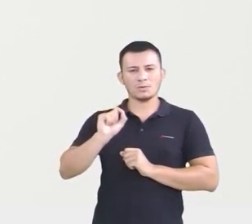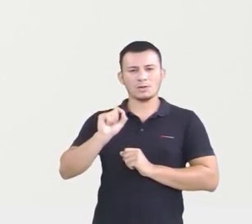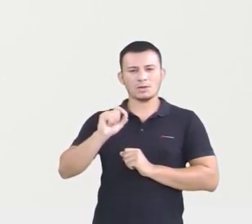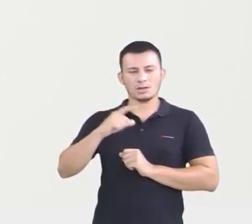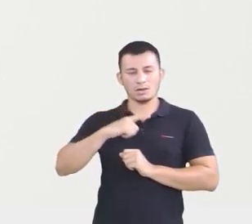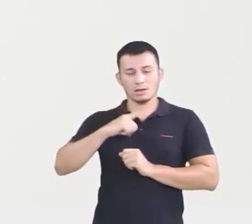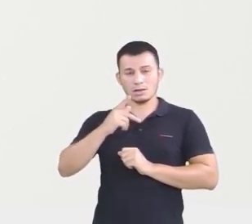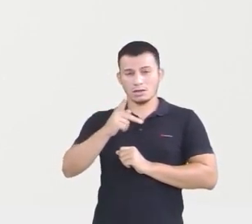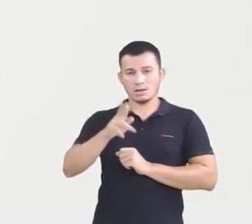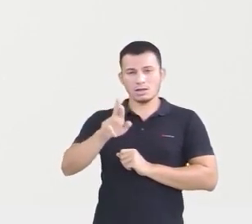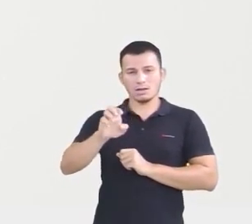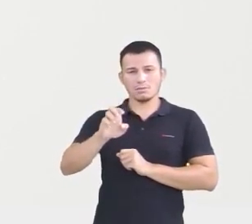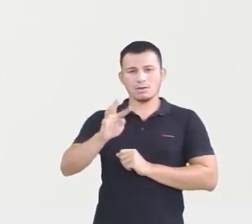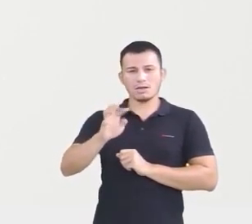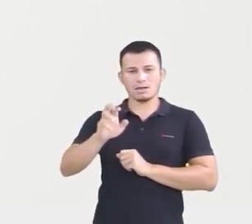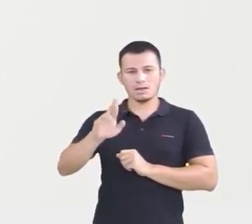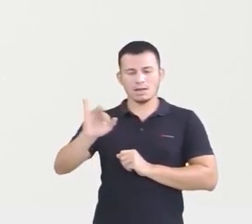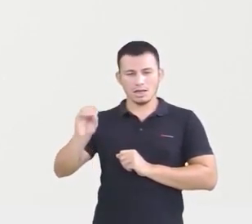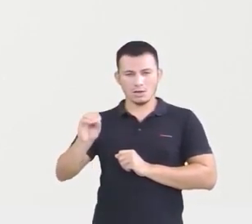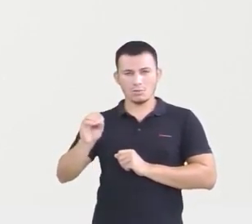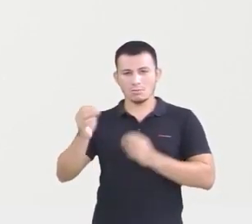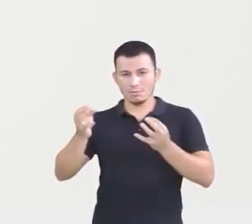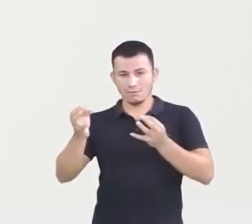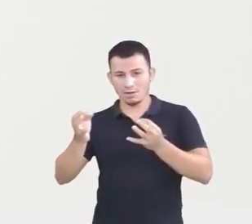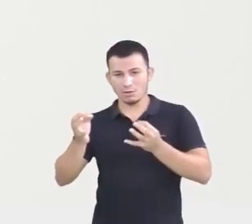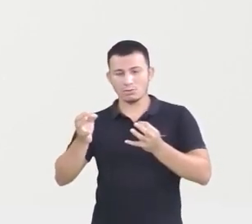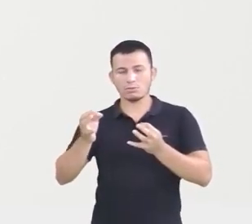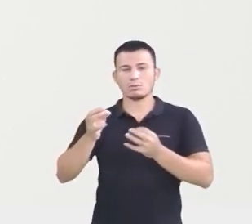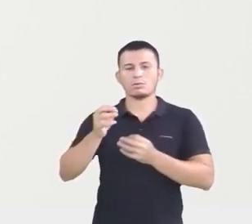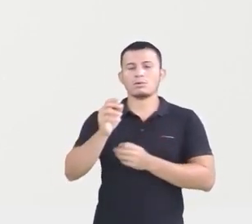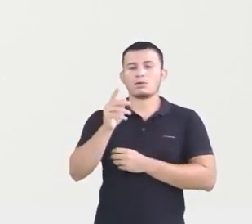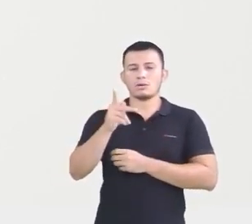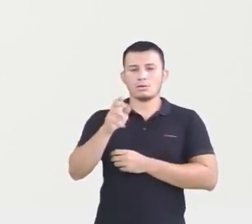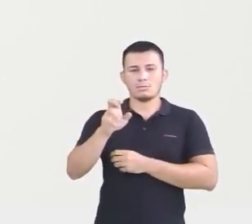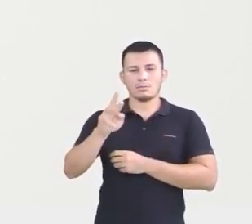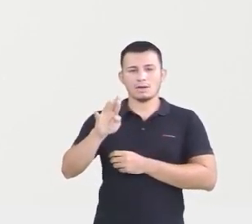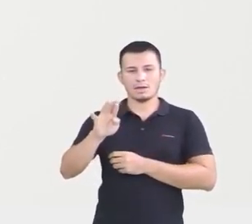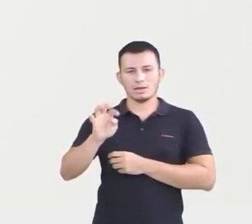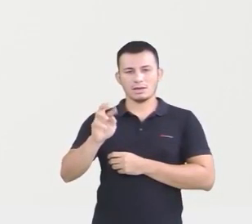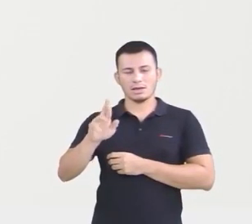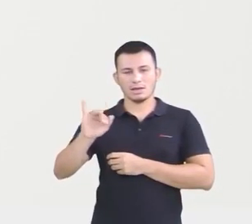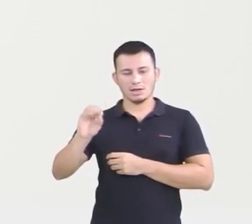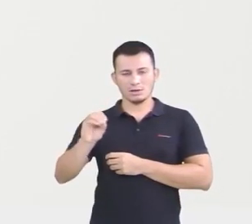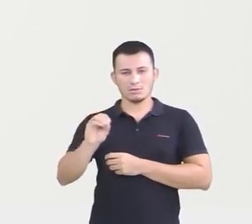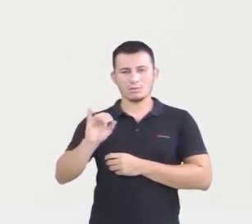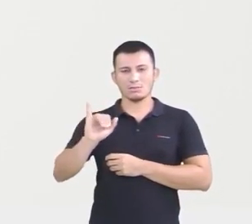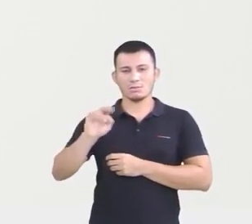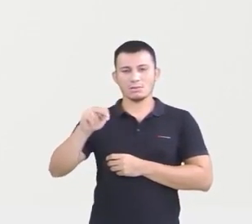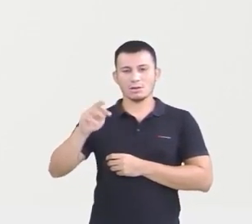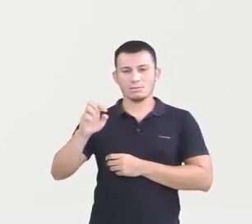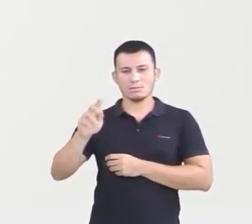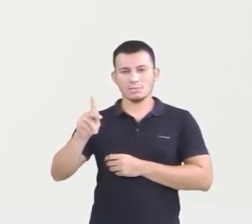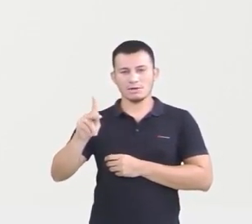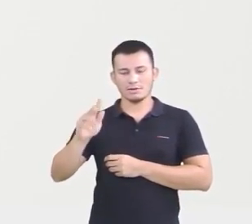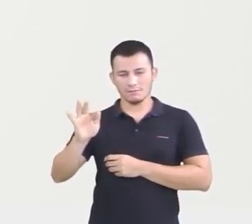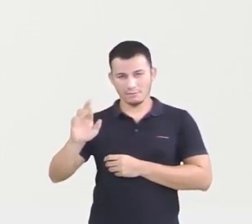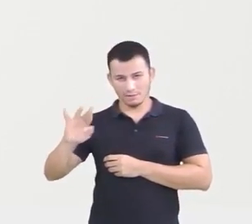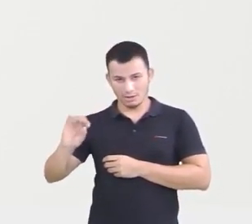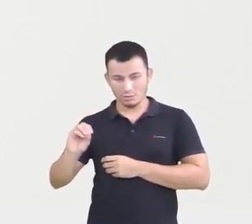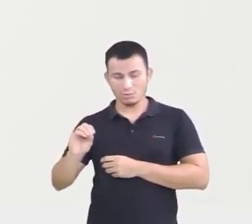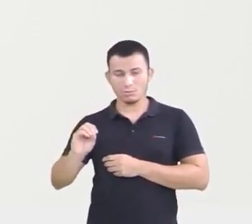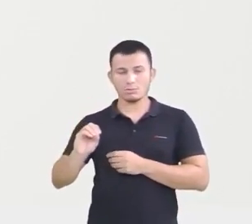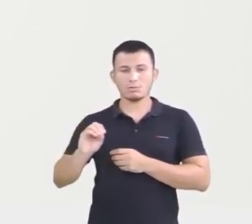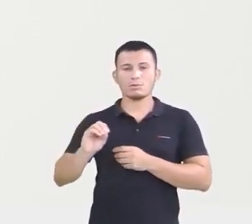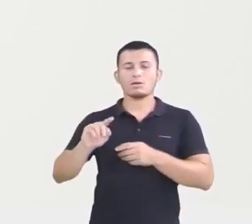pretérito perfeito, pretérito mais que perfeito, pretérito imperfeito e presente do indicativo, além do